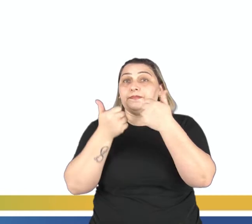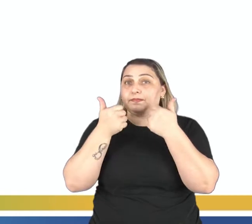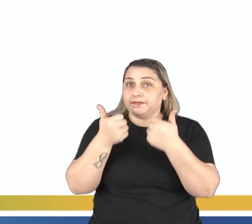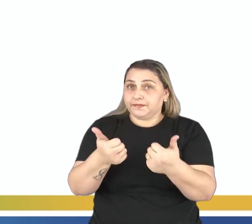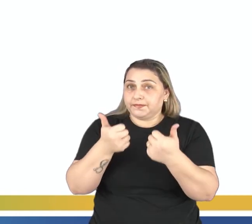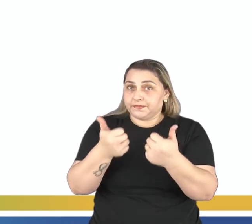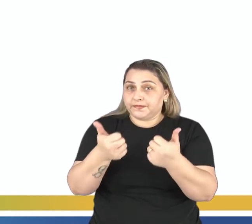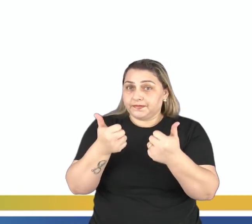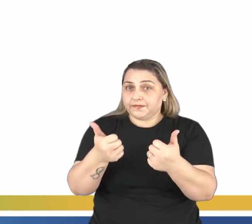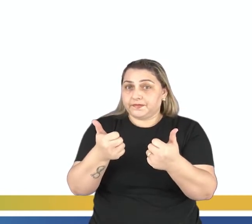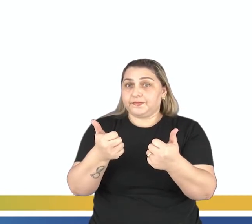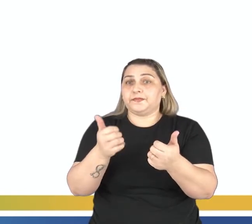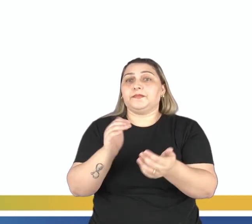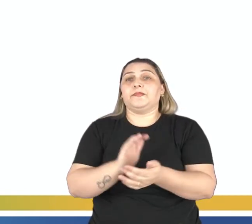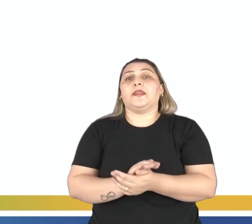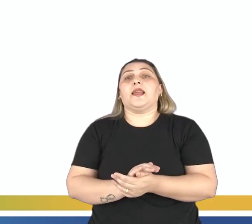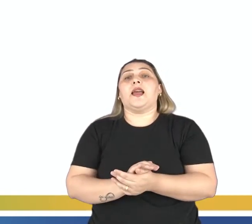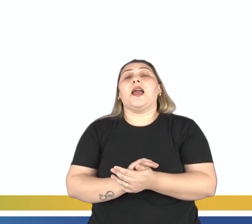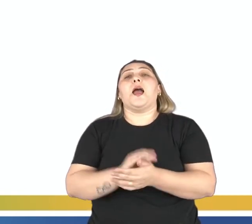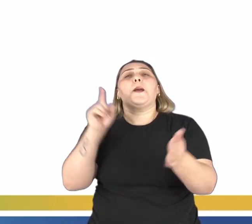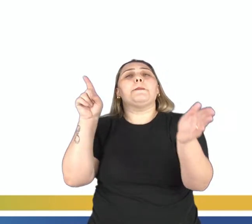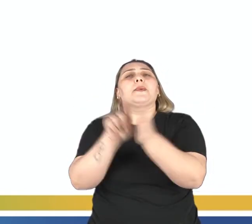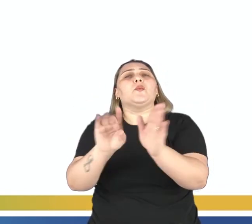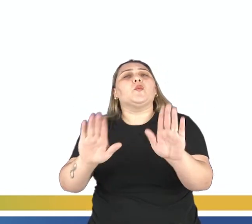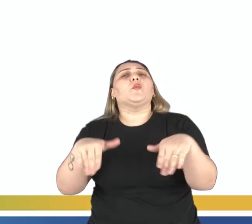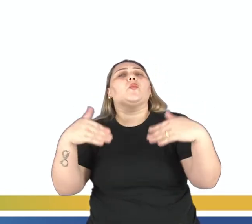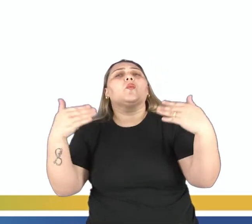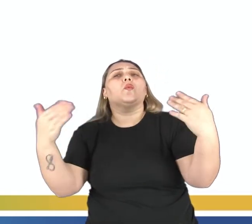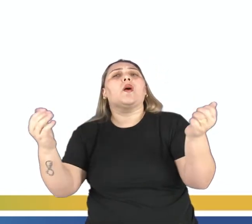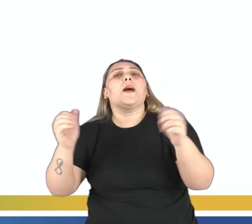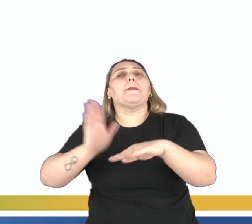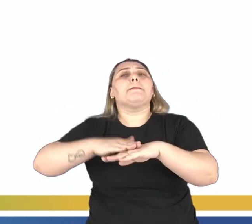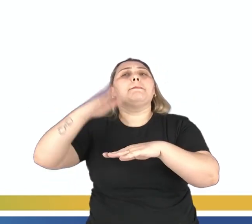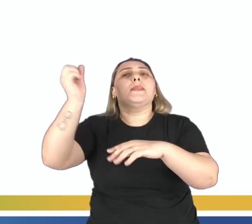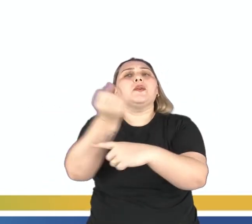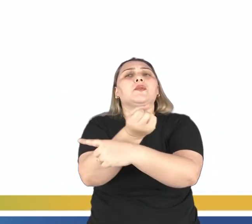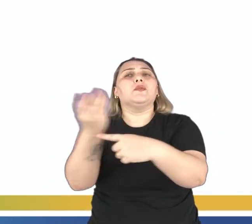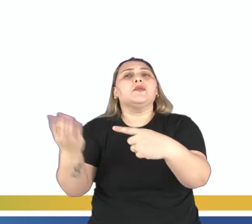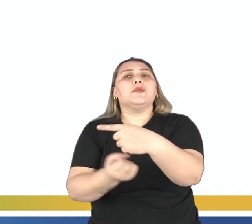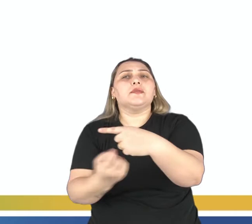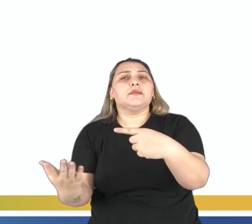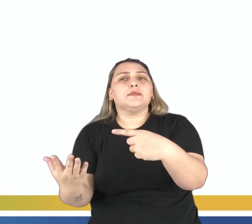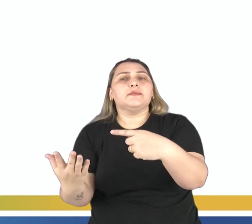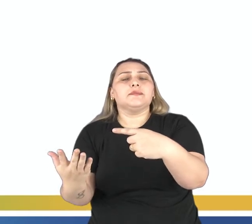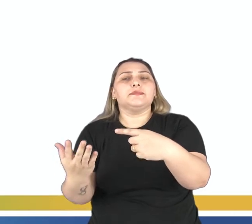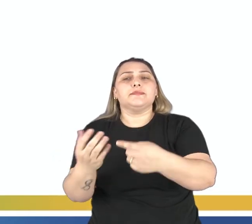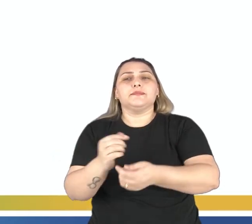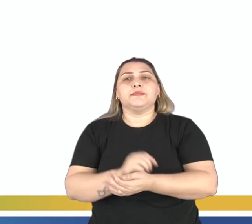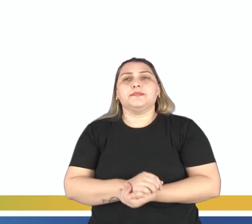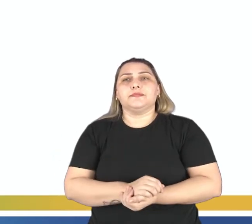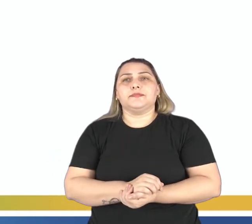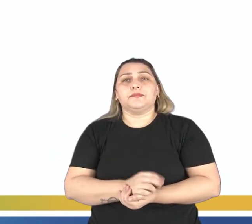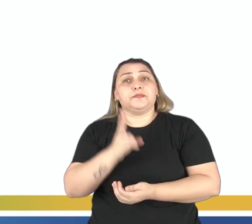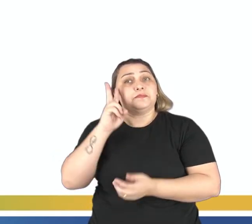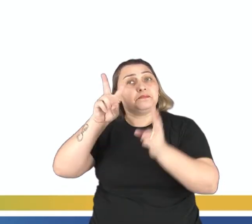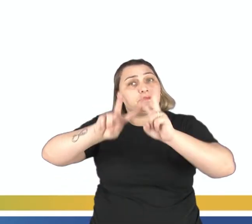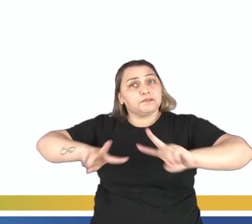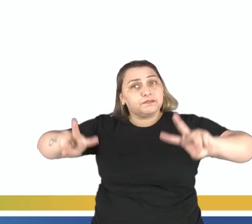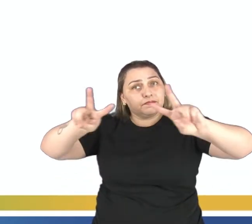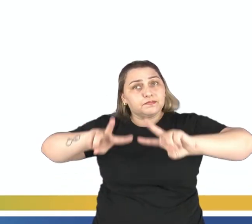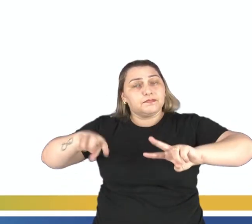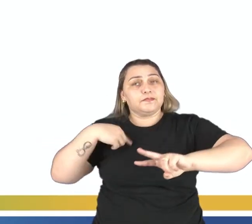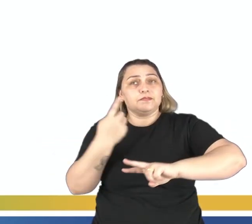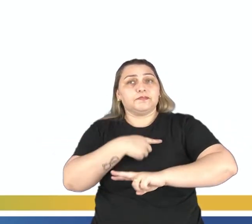ok? Muito bem. Aí eu pergunto para vocês, qual fração é a maior? Visivelmente, como nós